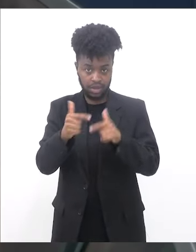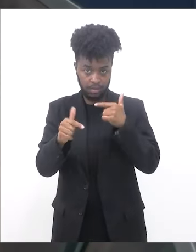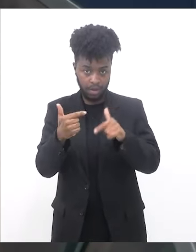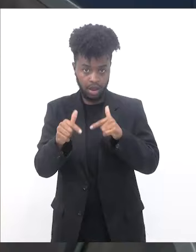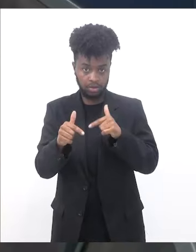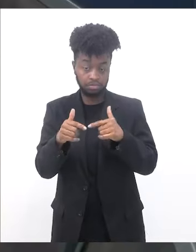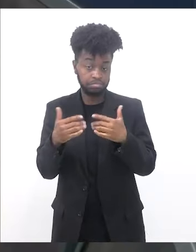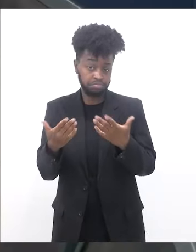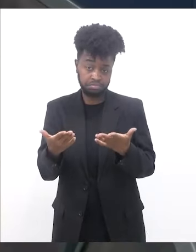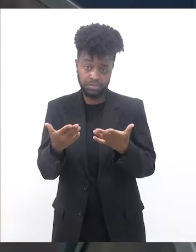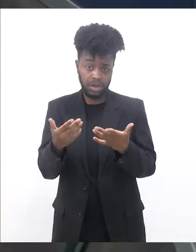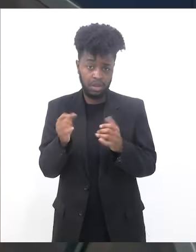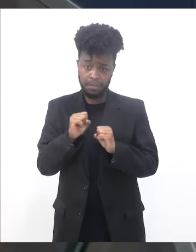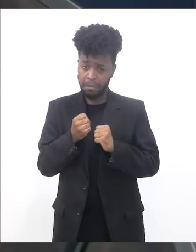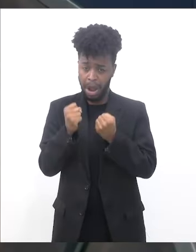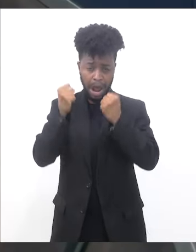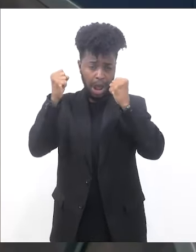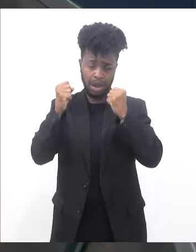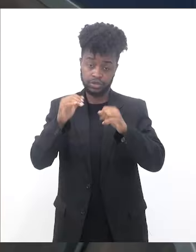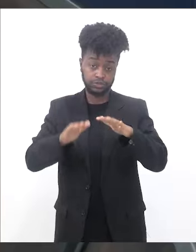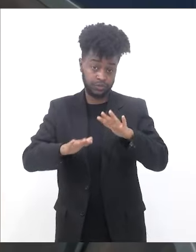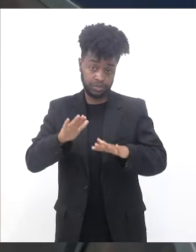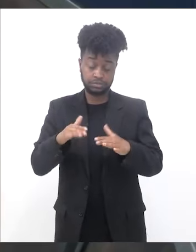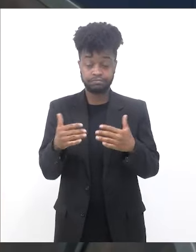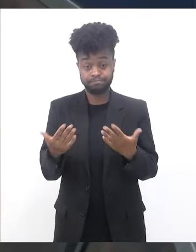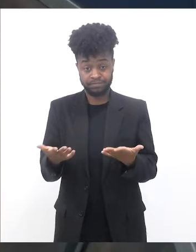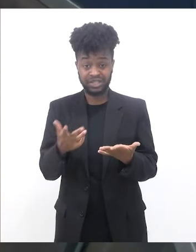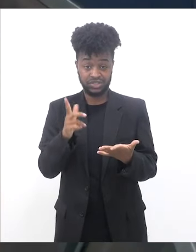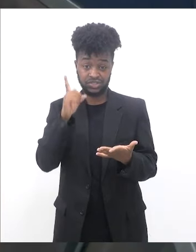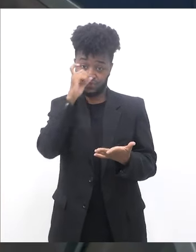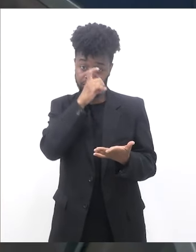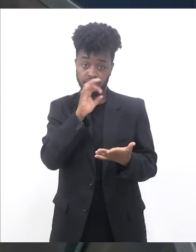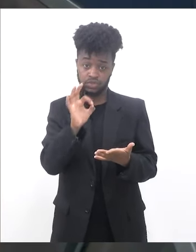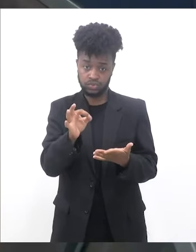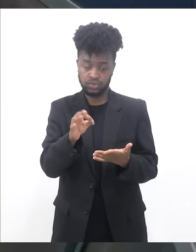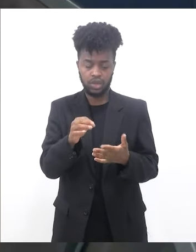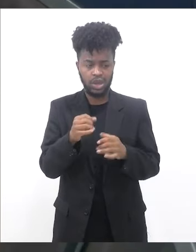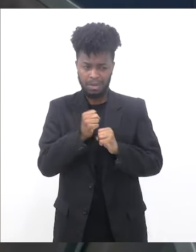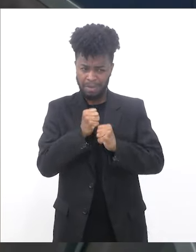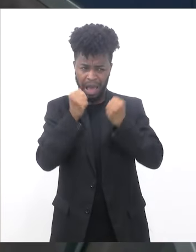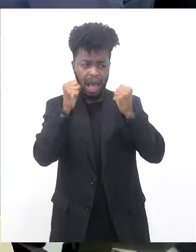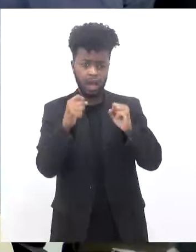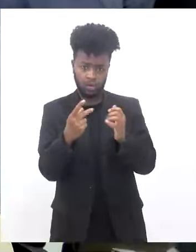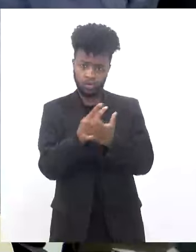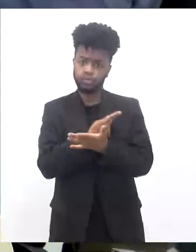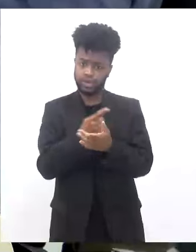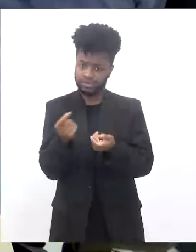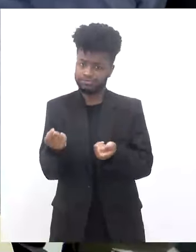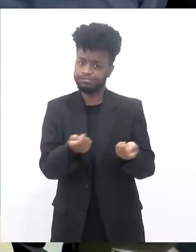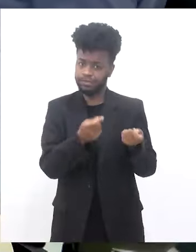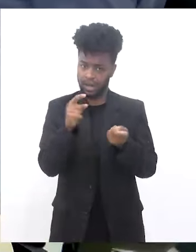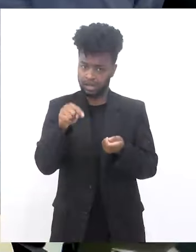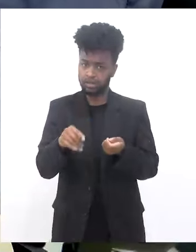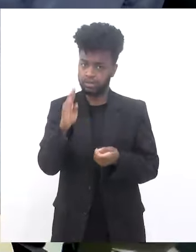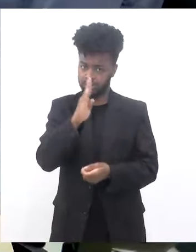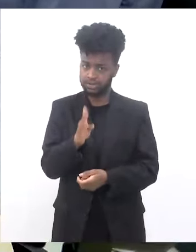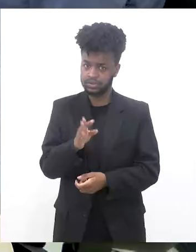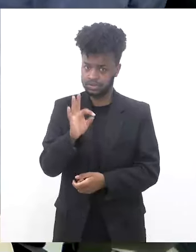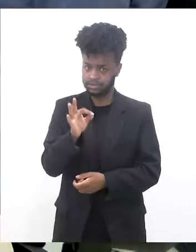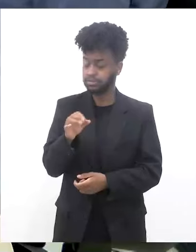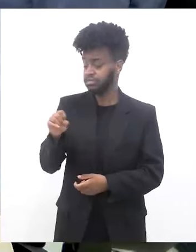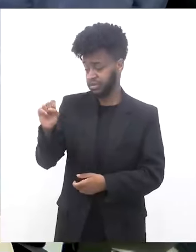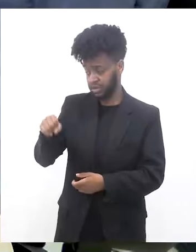e simplesmente surta, muitas das vezes. Isso é complicado. Surto, aliás, tem sido uma coisa comum no Brasil